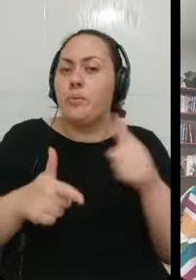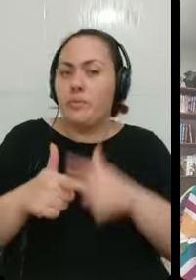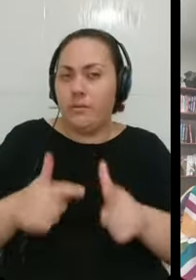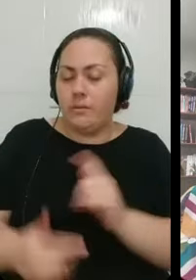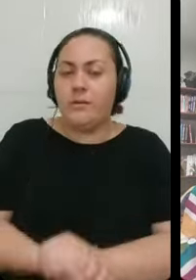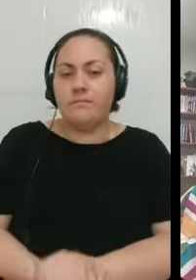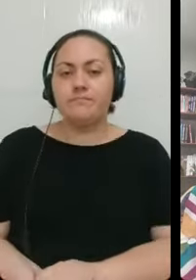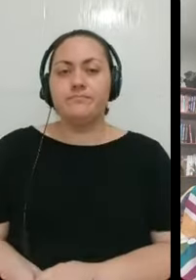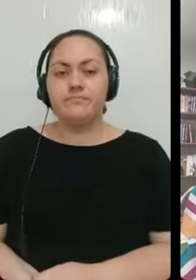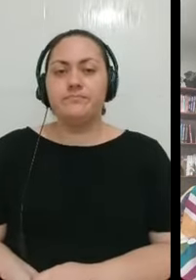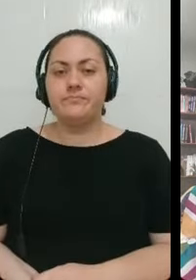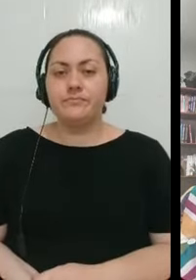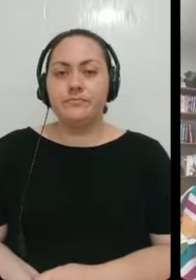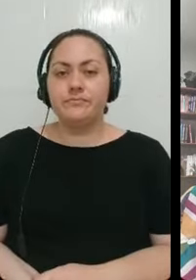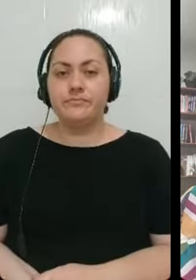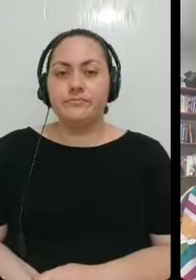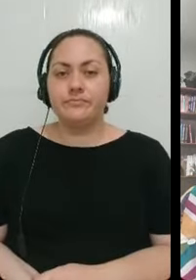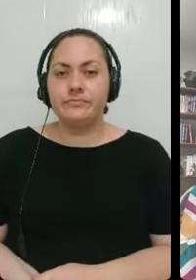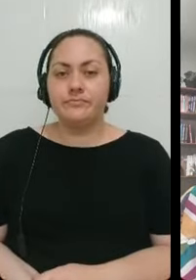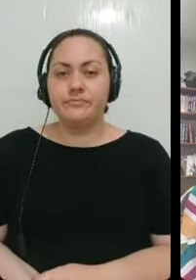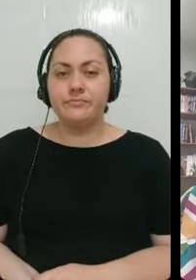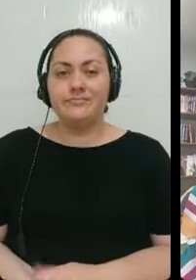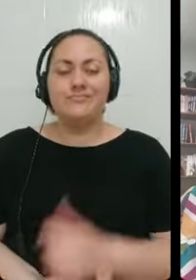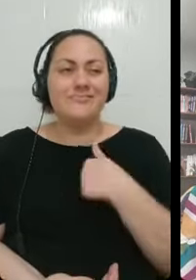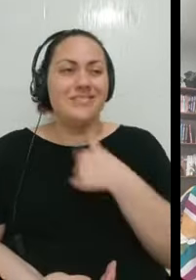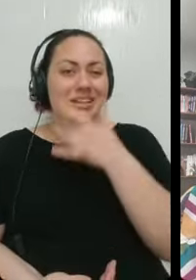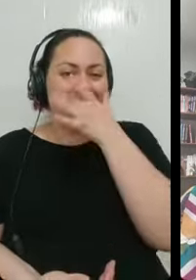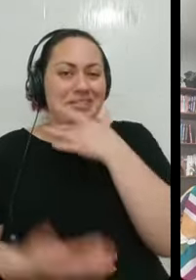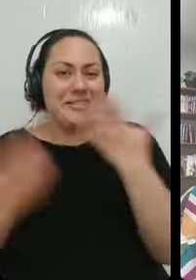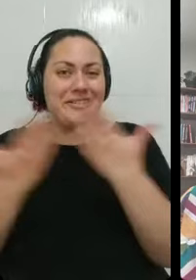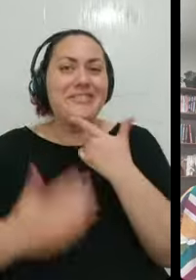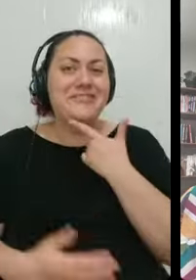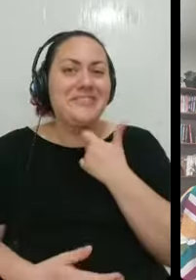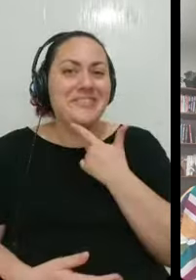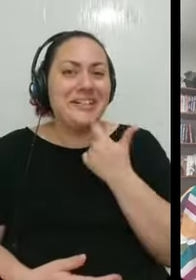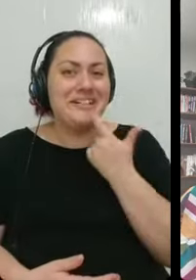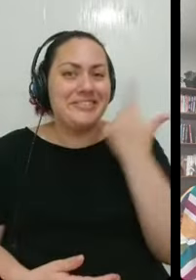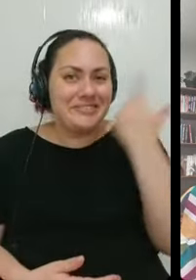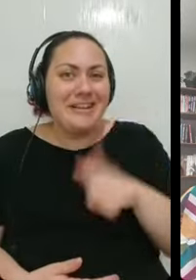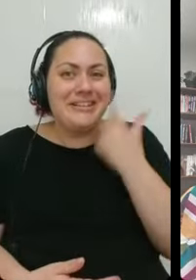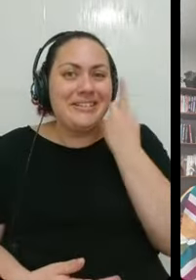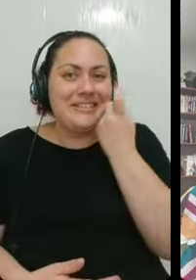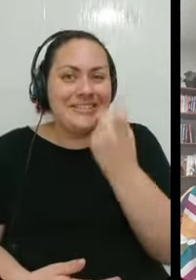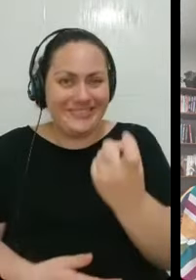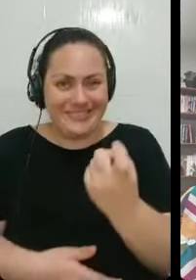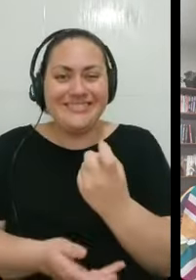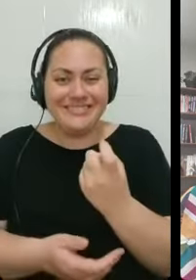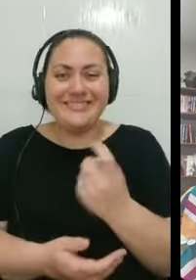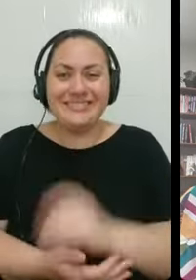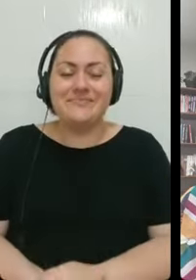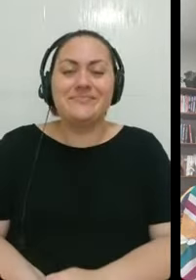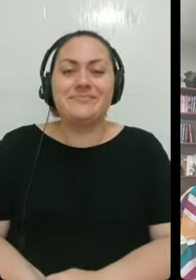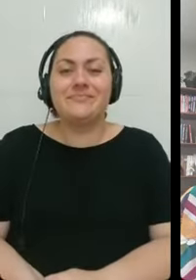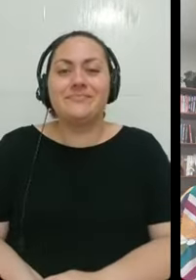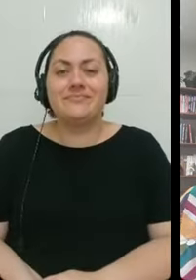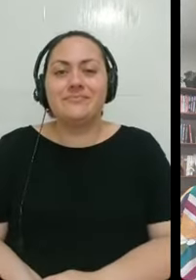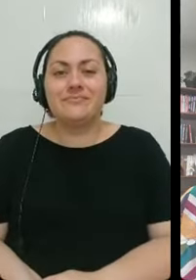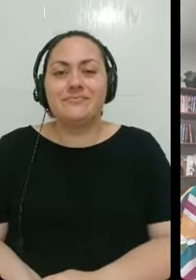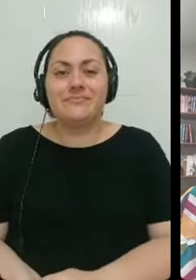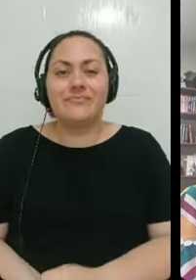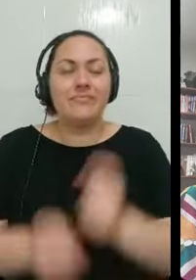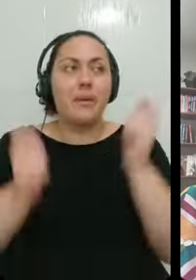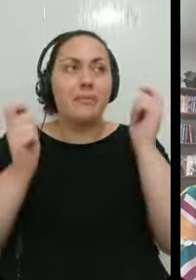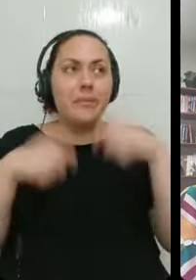E acho que fica aí um gostinho de quero mais, assim, né? Pra gente poder ir